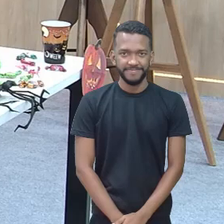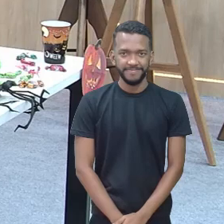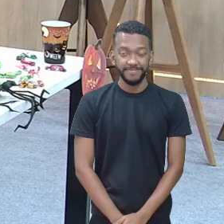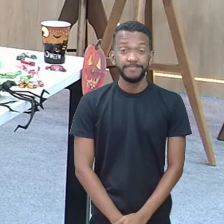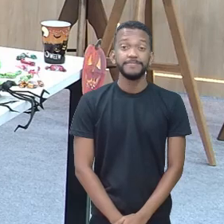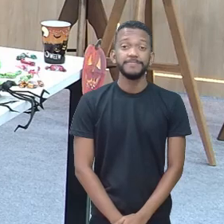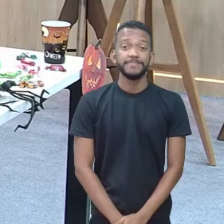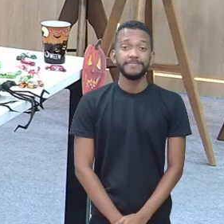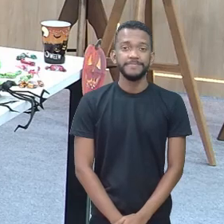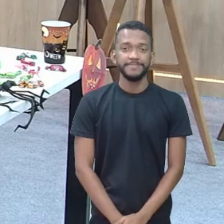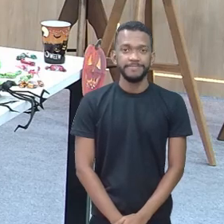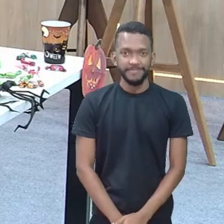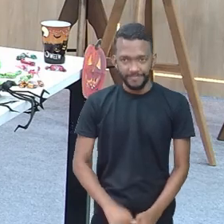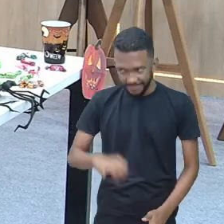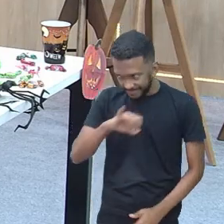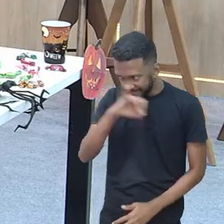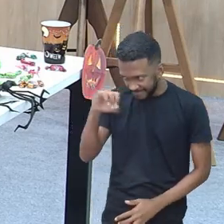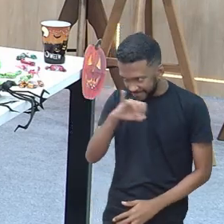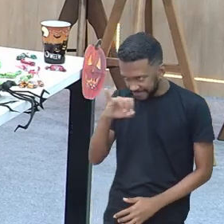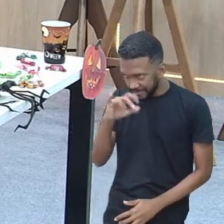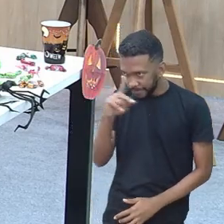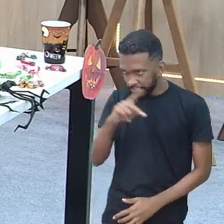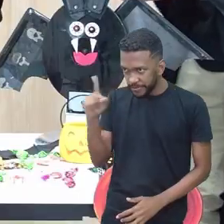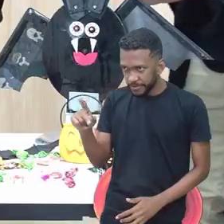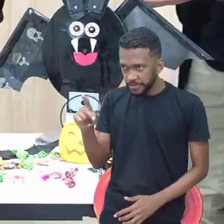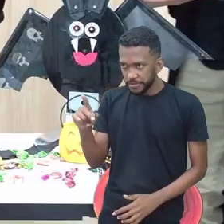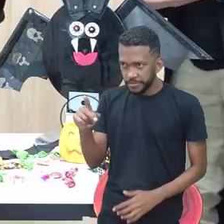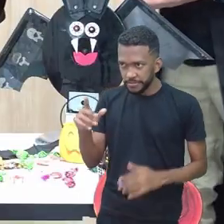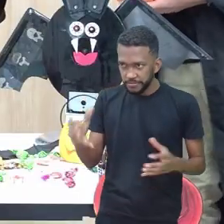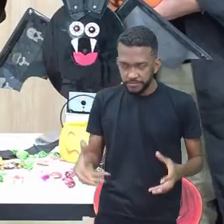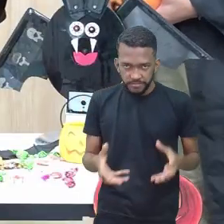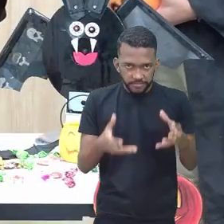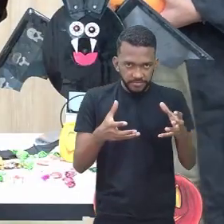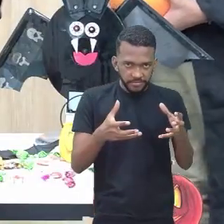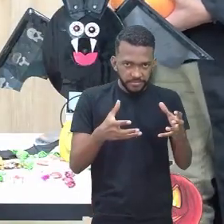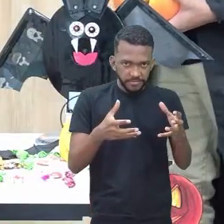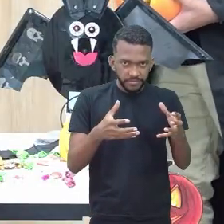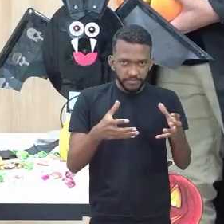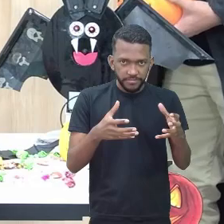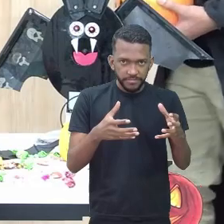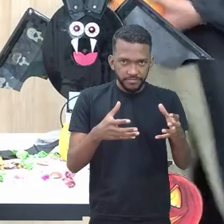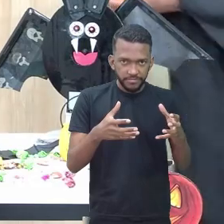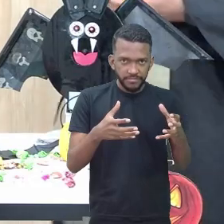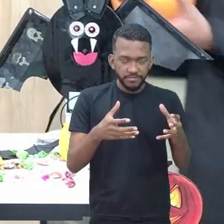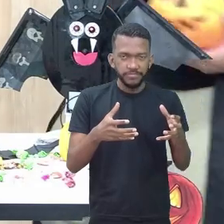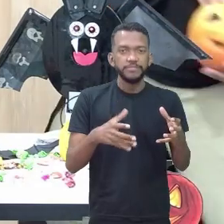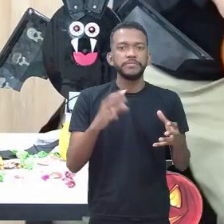E aí, professor Rony? Treat ou threat? Tricks.